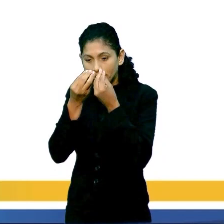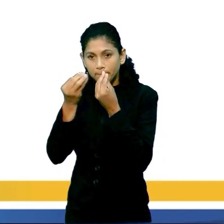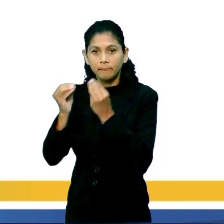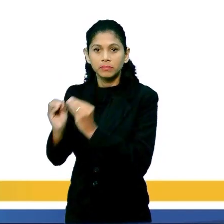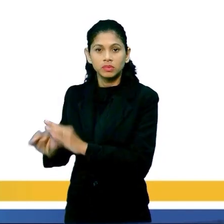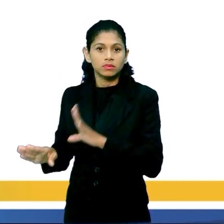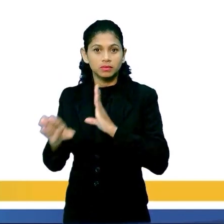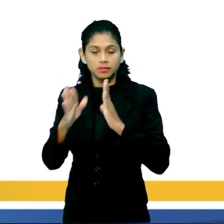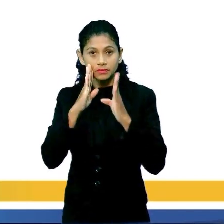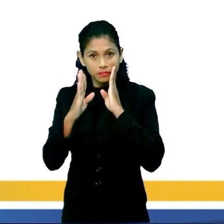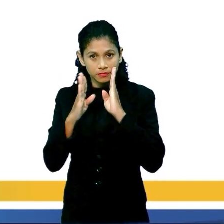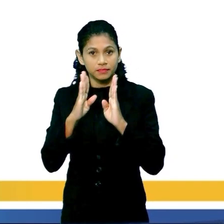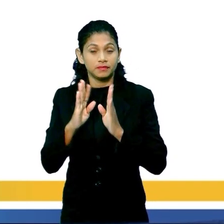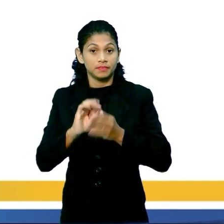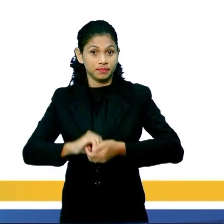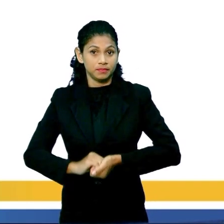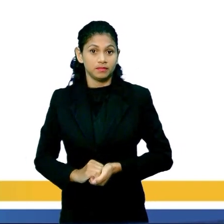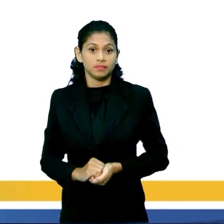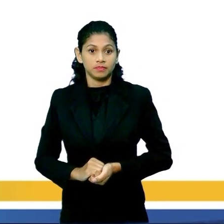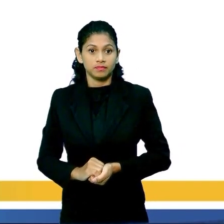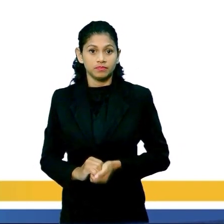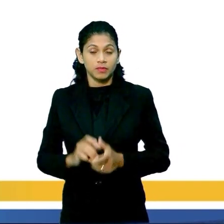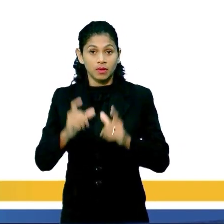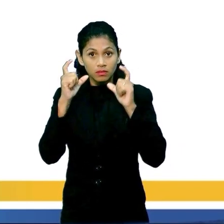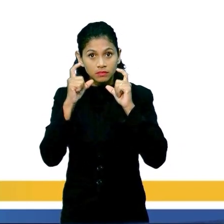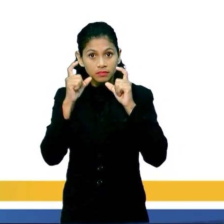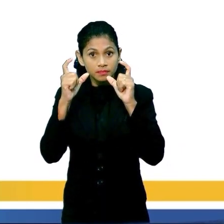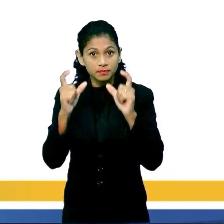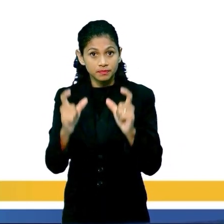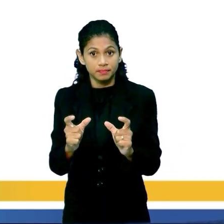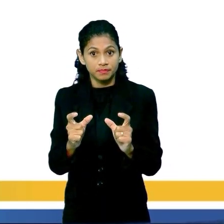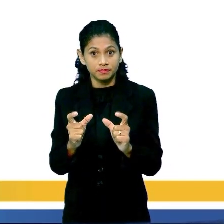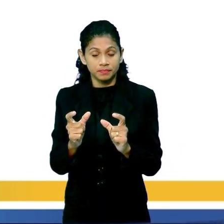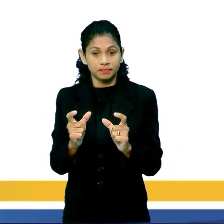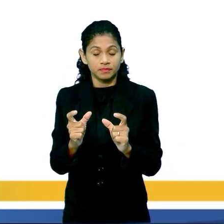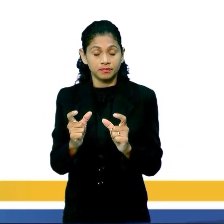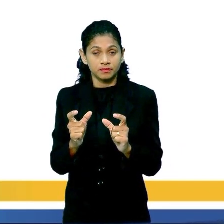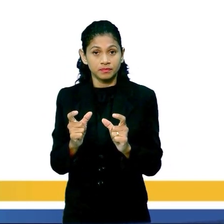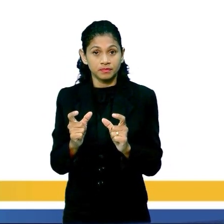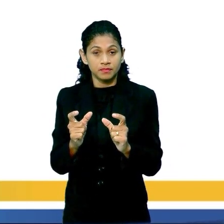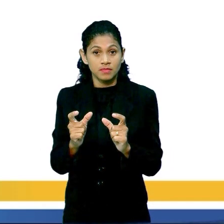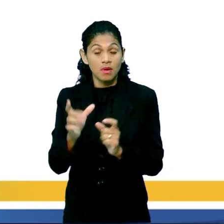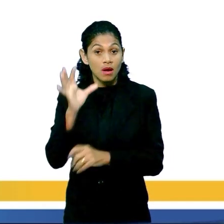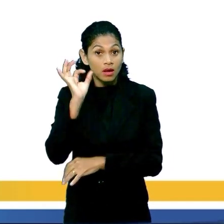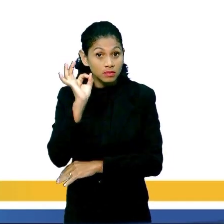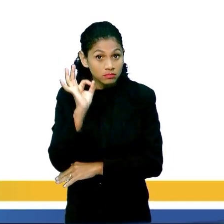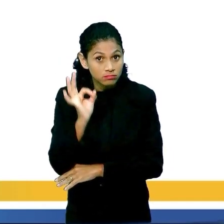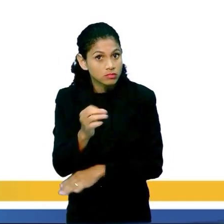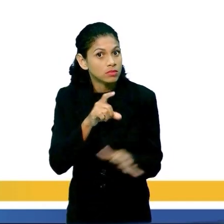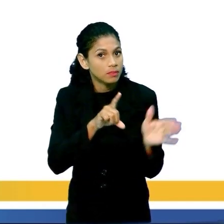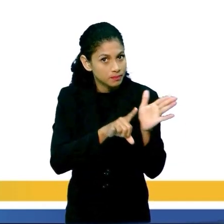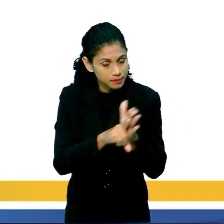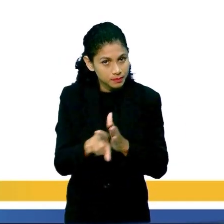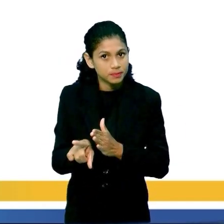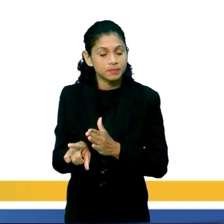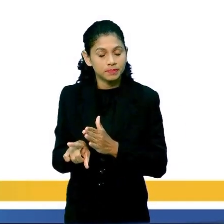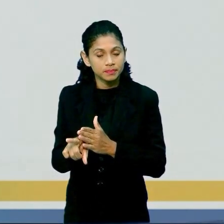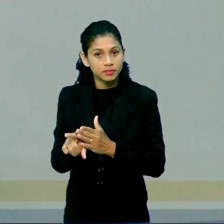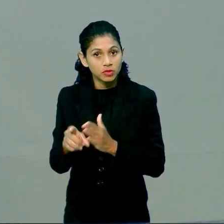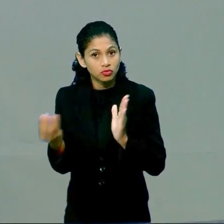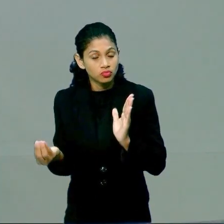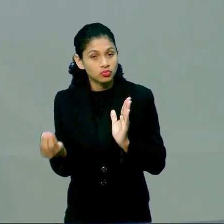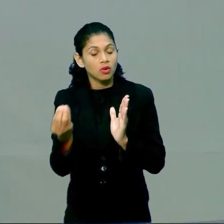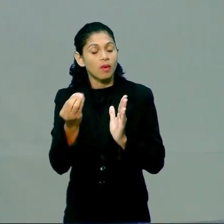né Então galera Observe aqui para acertar essa questão eu falei para vocês né a gente aplica